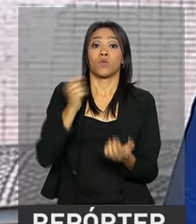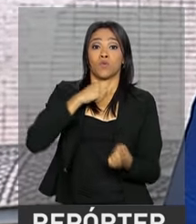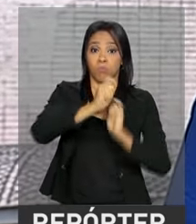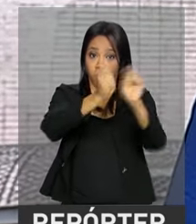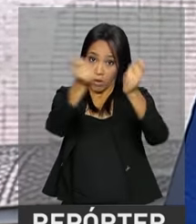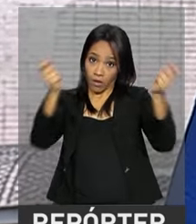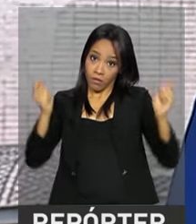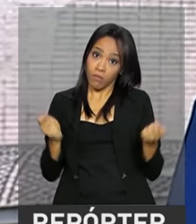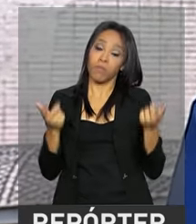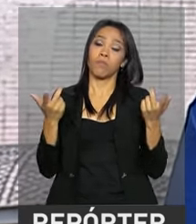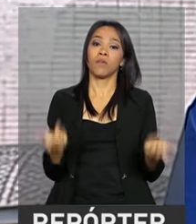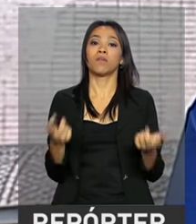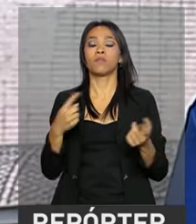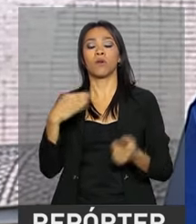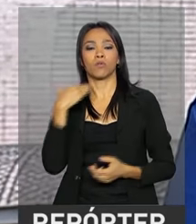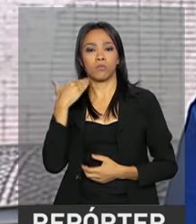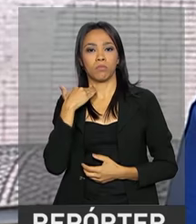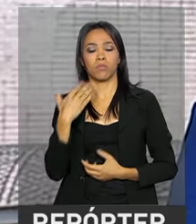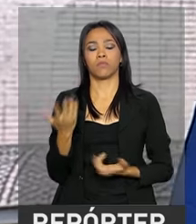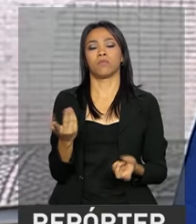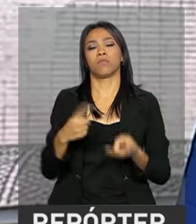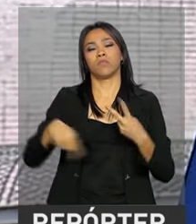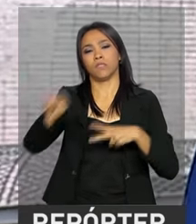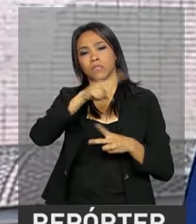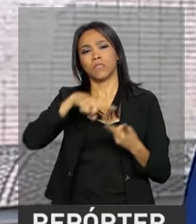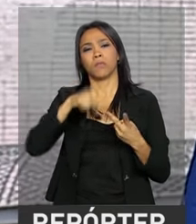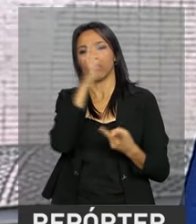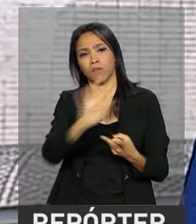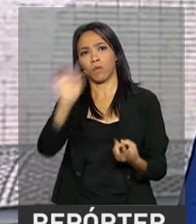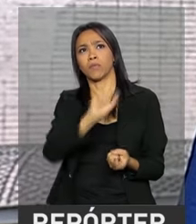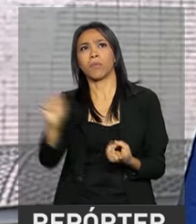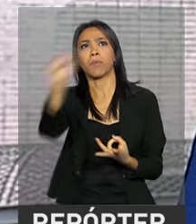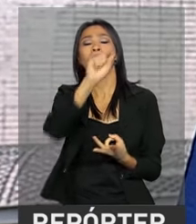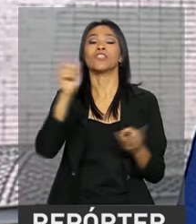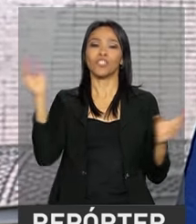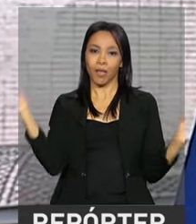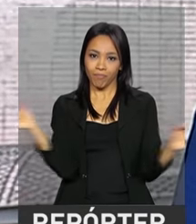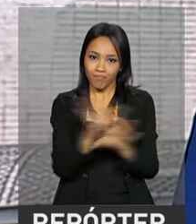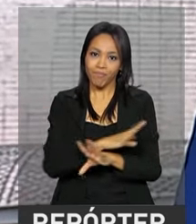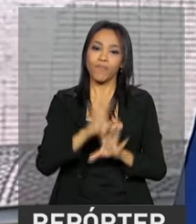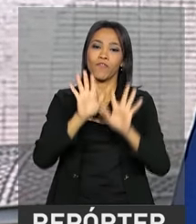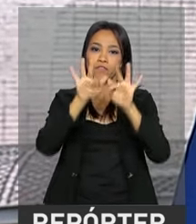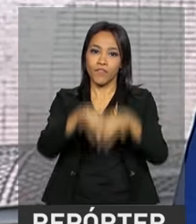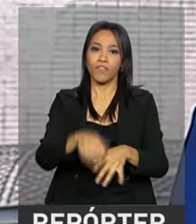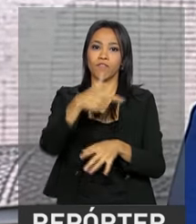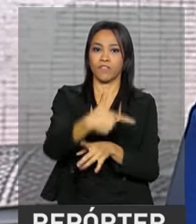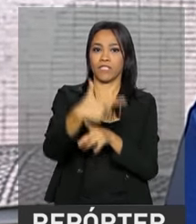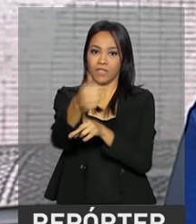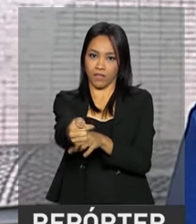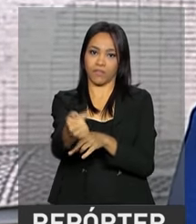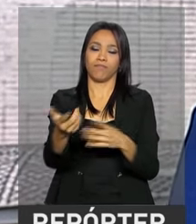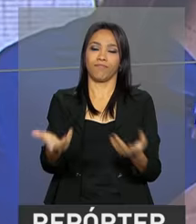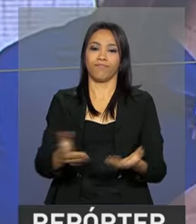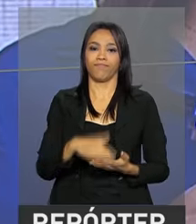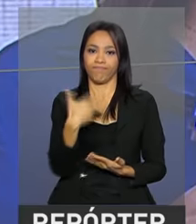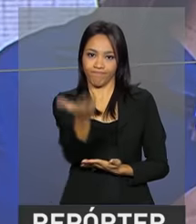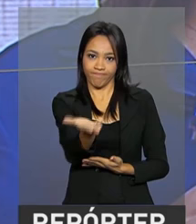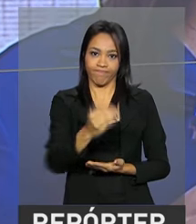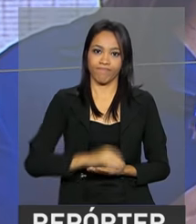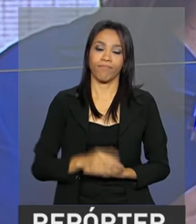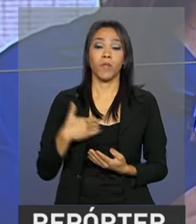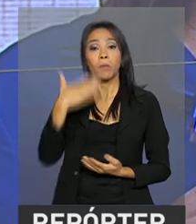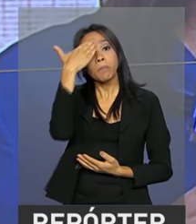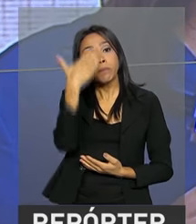agentes financeiros e as instituições de ensino superior foram concluídos no último dia 27 Leandro é com você tá bom